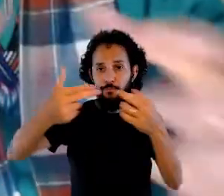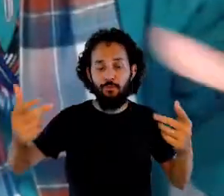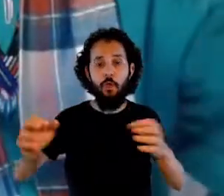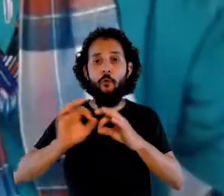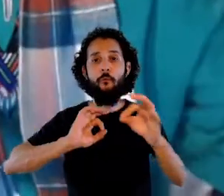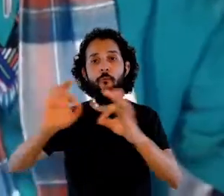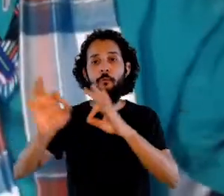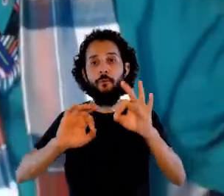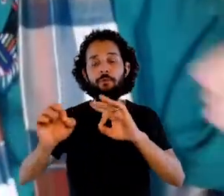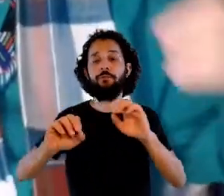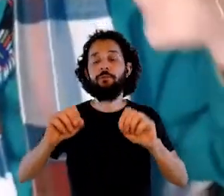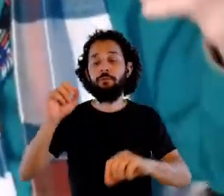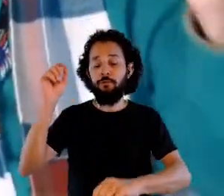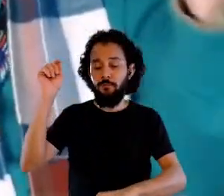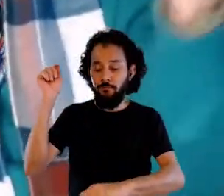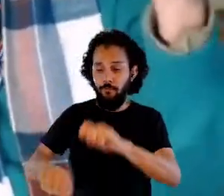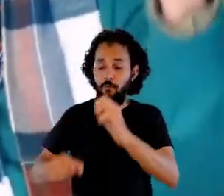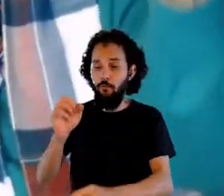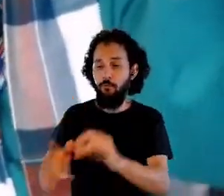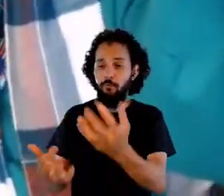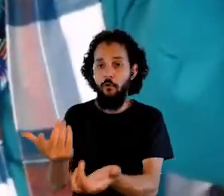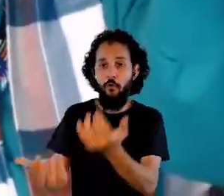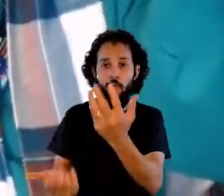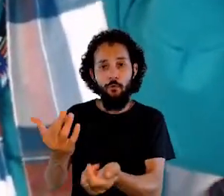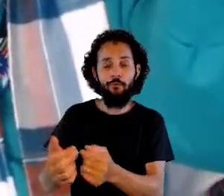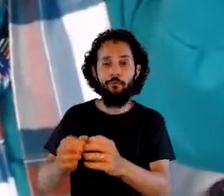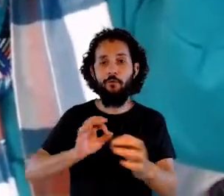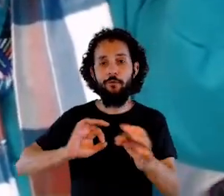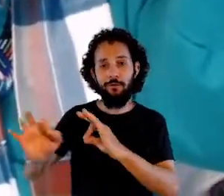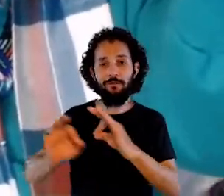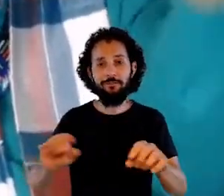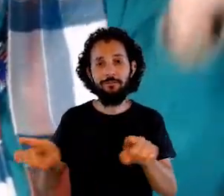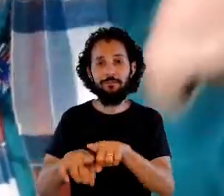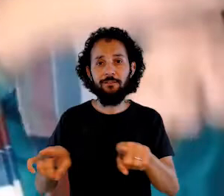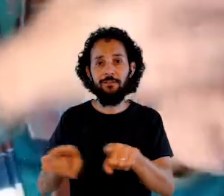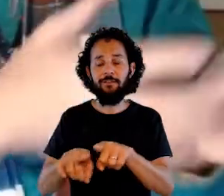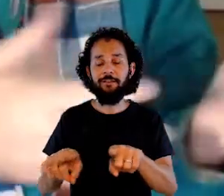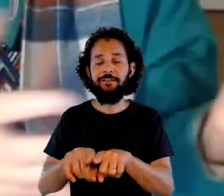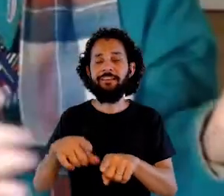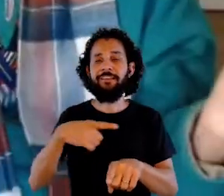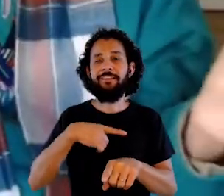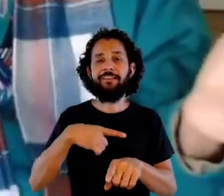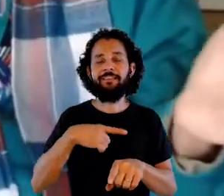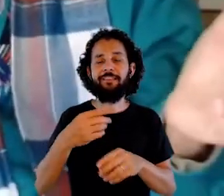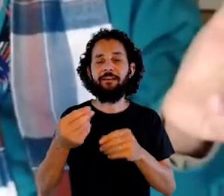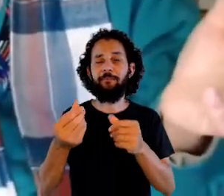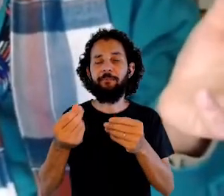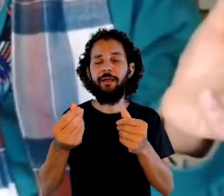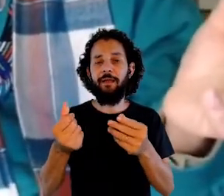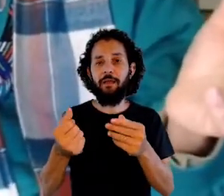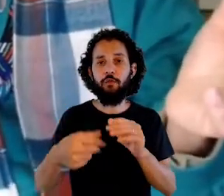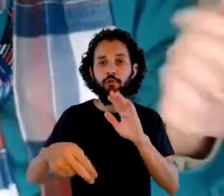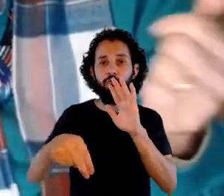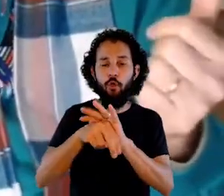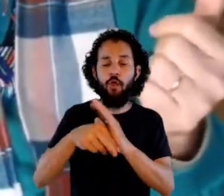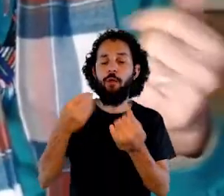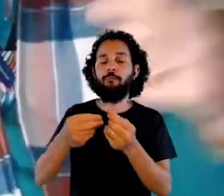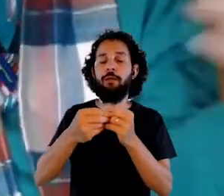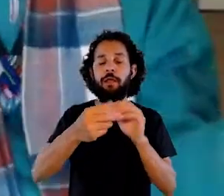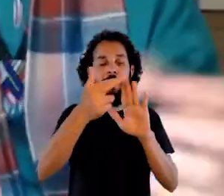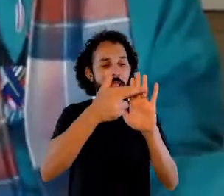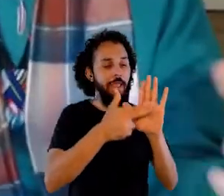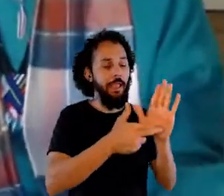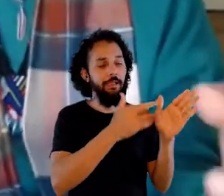da disposição, precisa cuidar de ter uma norma de procedimentos, né? Não